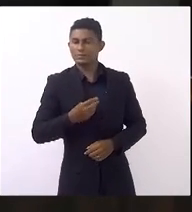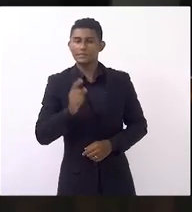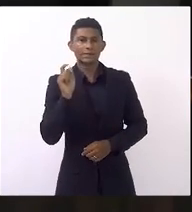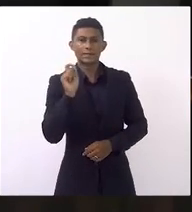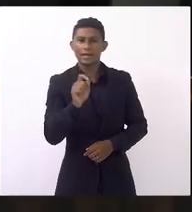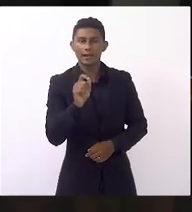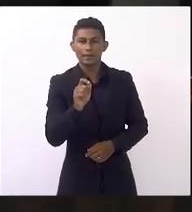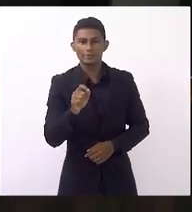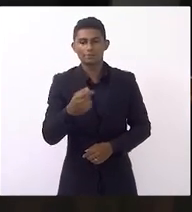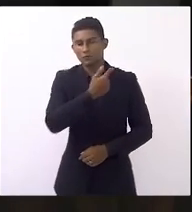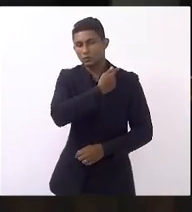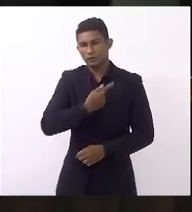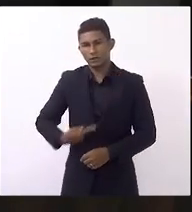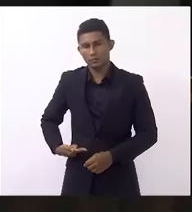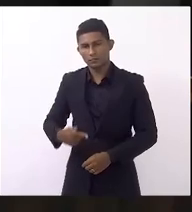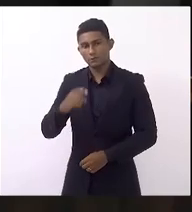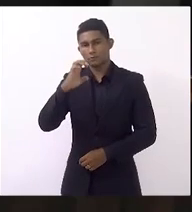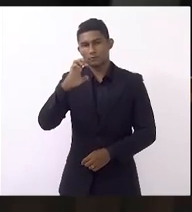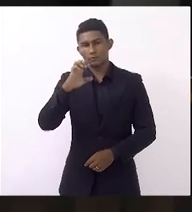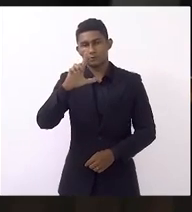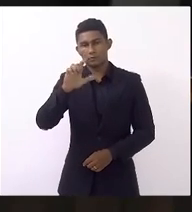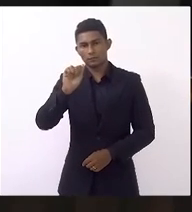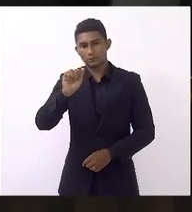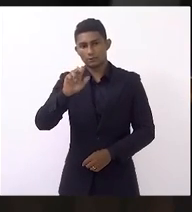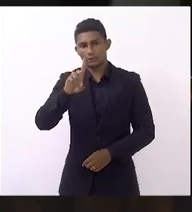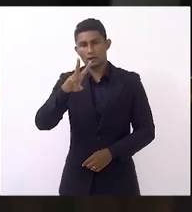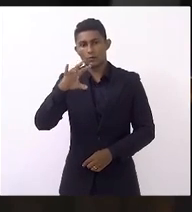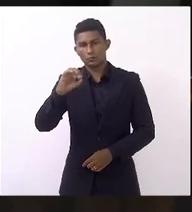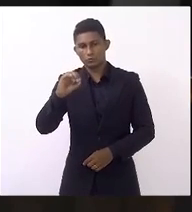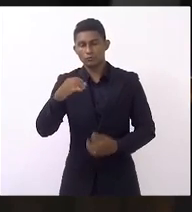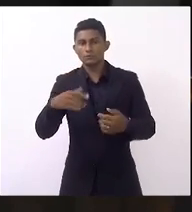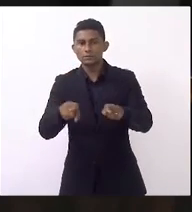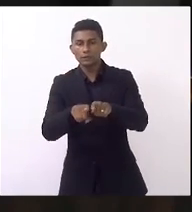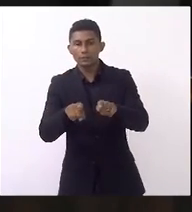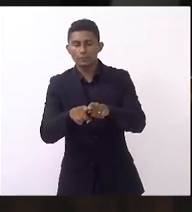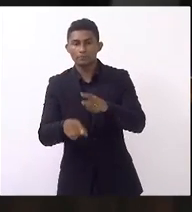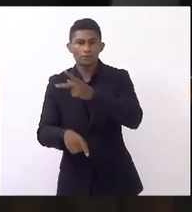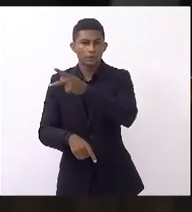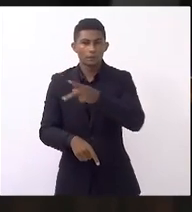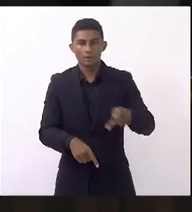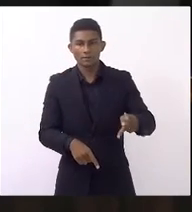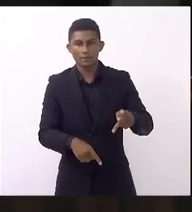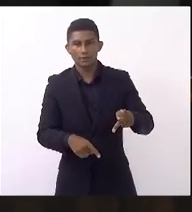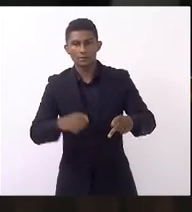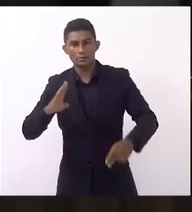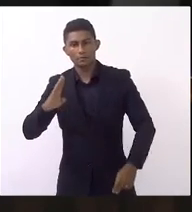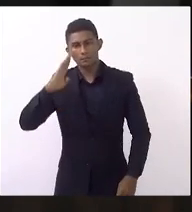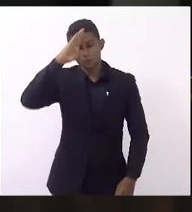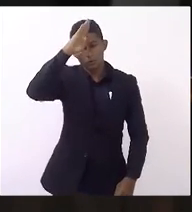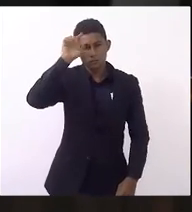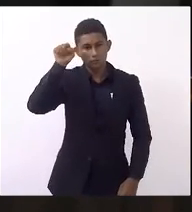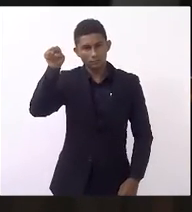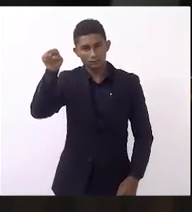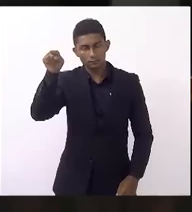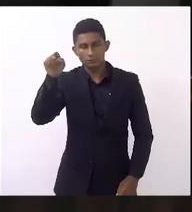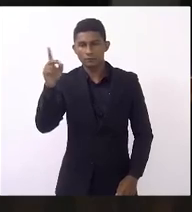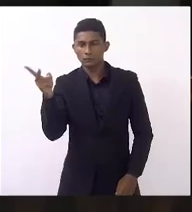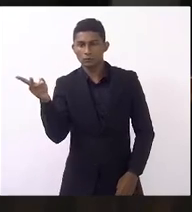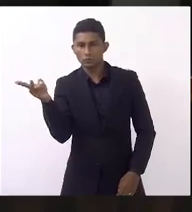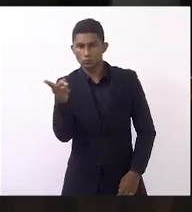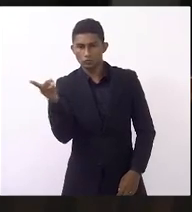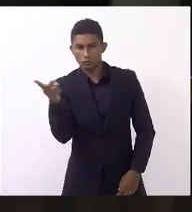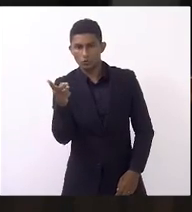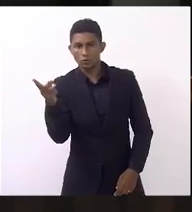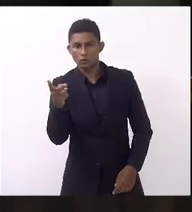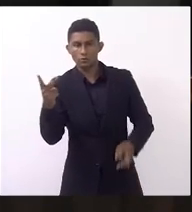nosso governador Cláudio Castro e do nosso presidente Jair Bolsonaro. Ambos fizeram questão